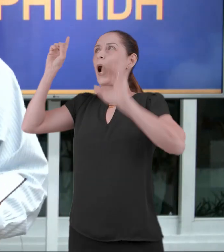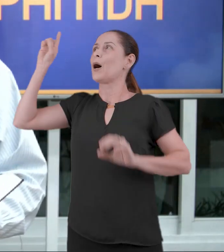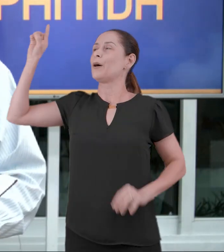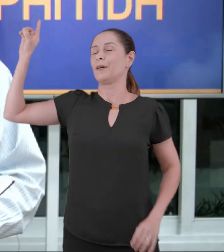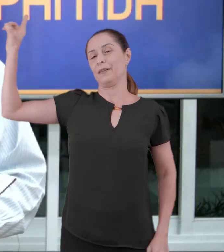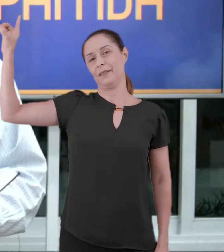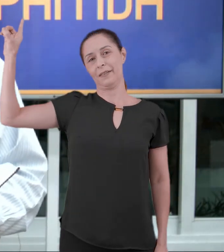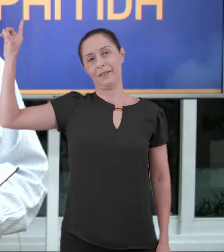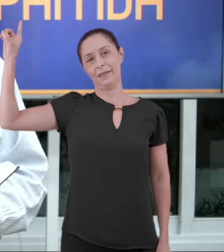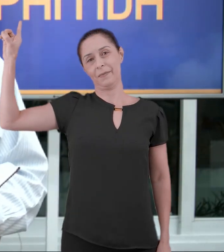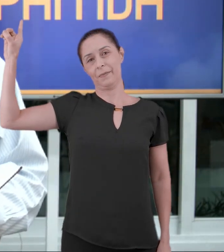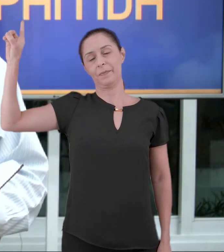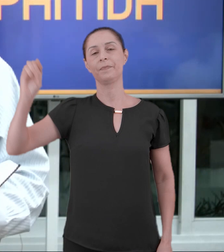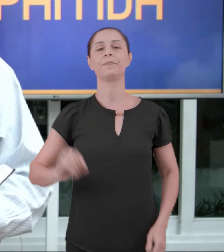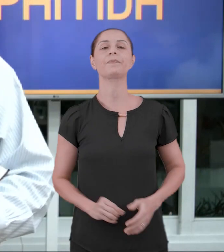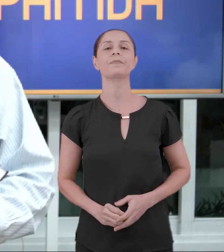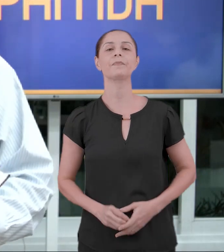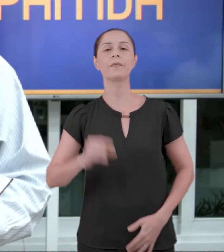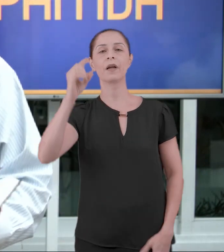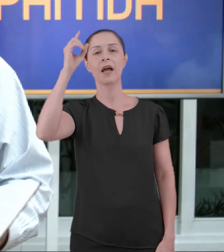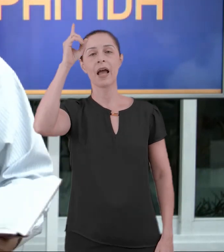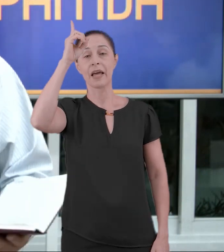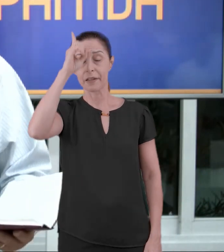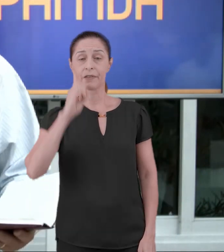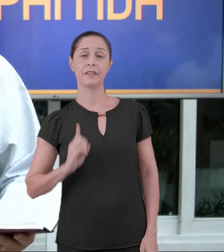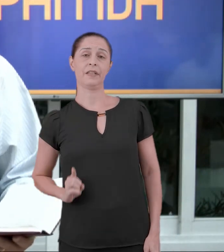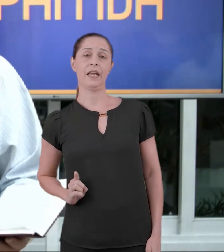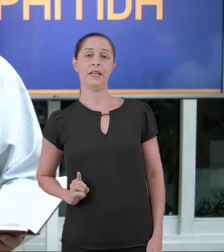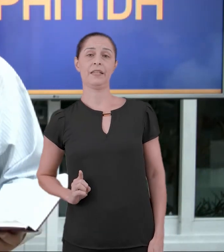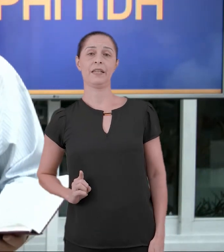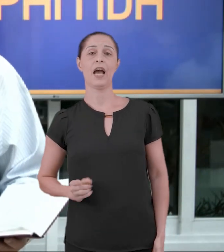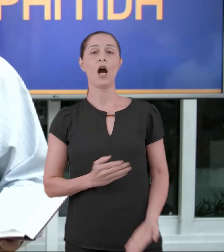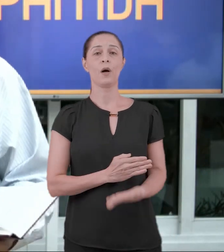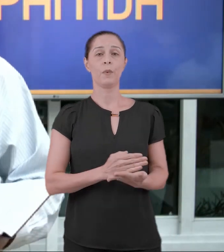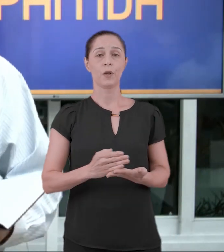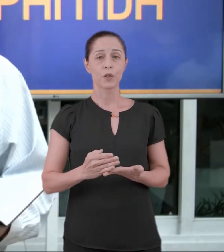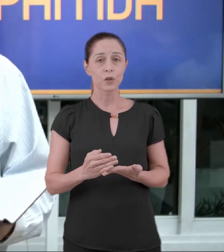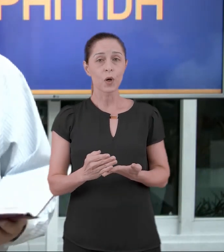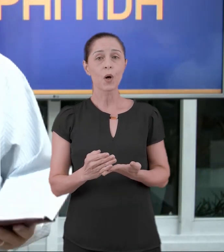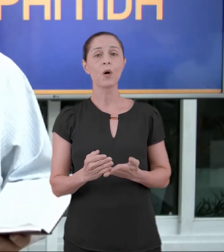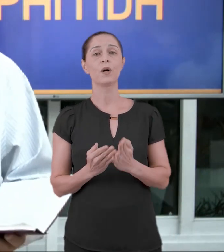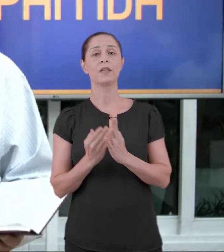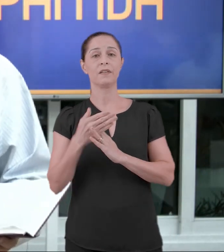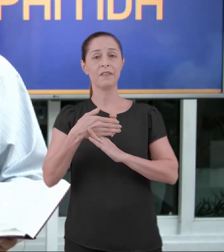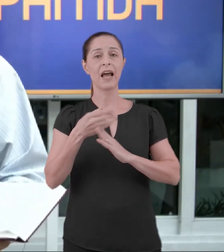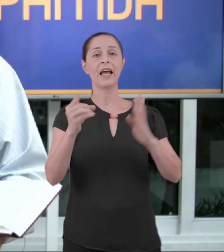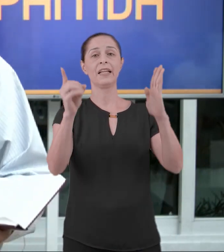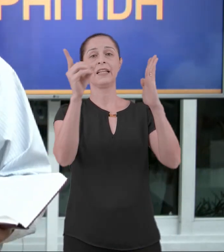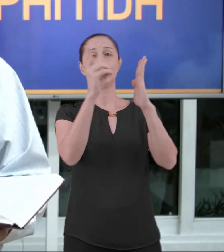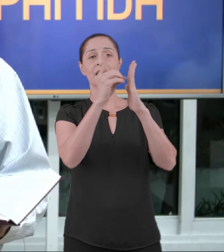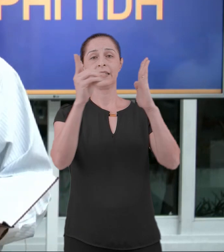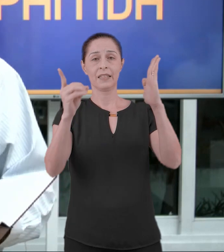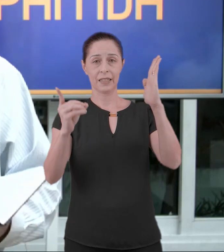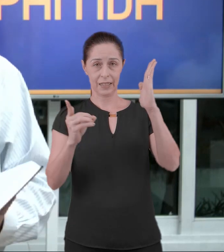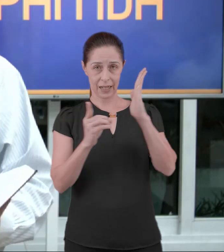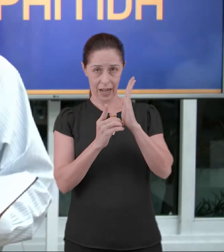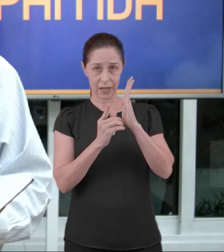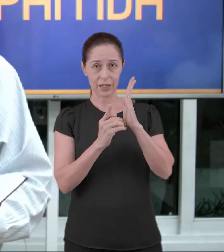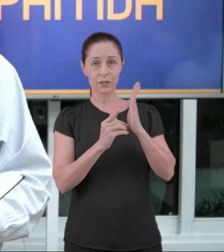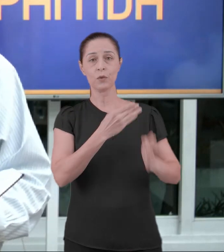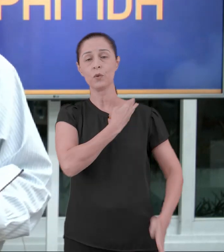deficiência é um termo que foi definido legalmente em 2009 por uma lei do Congresso Federal, um